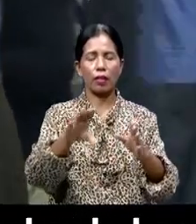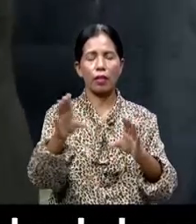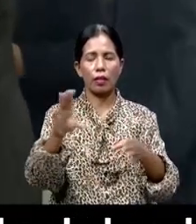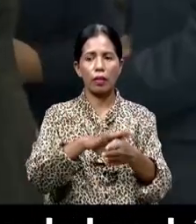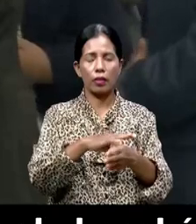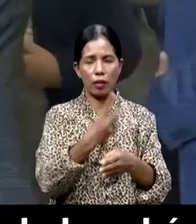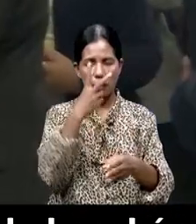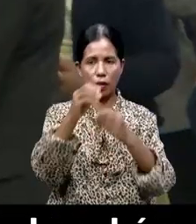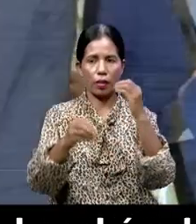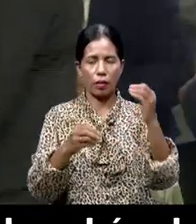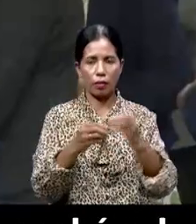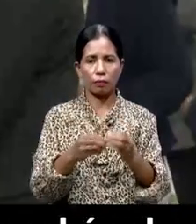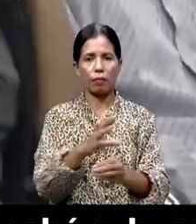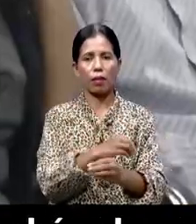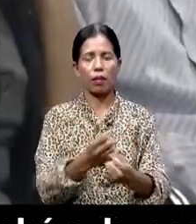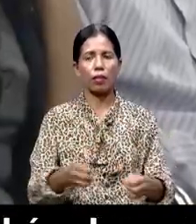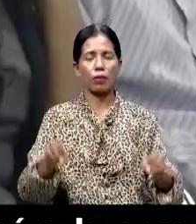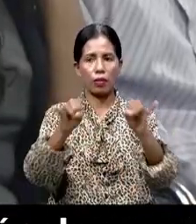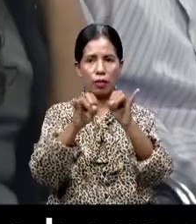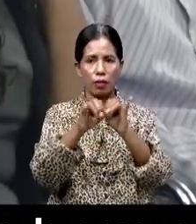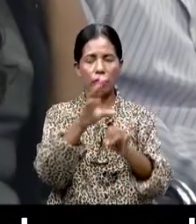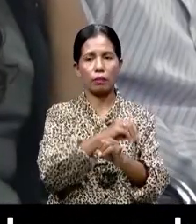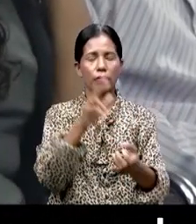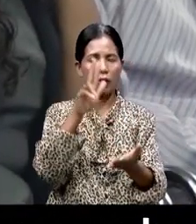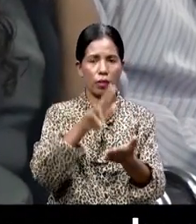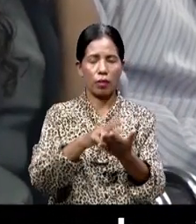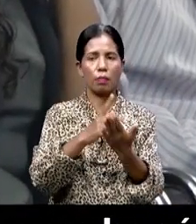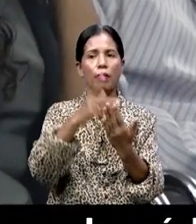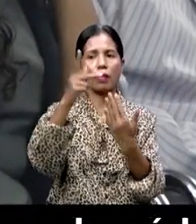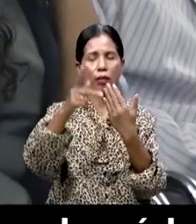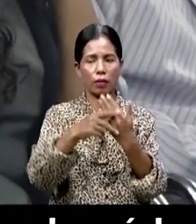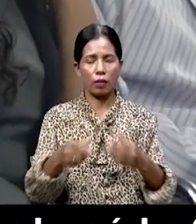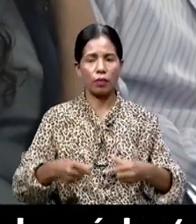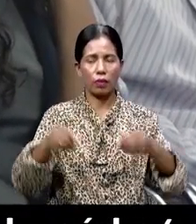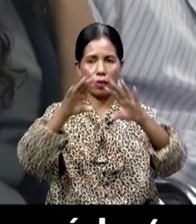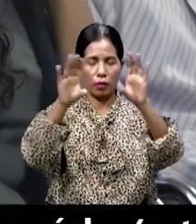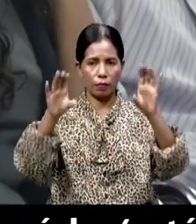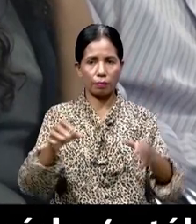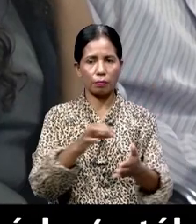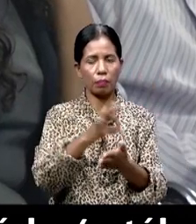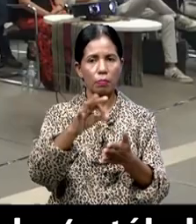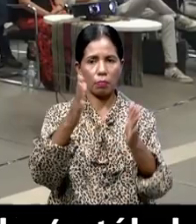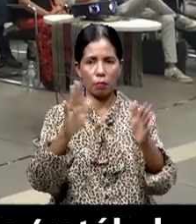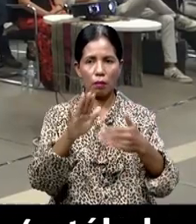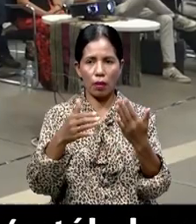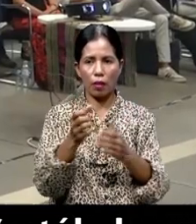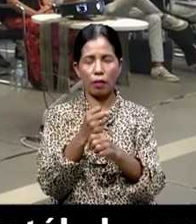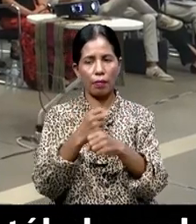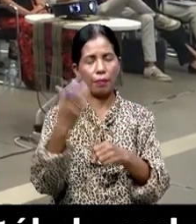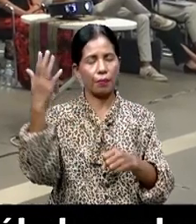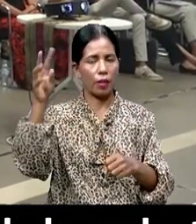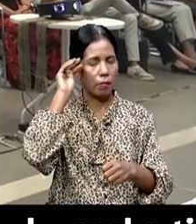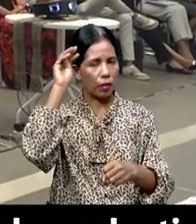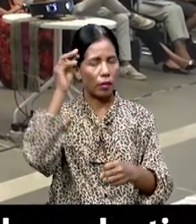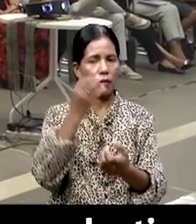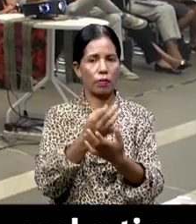licenciamento operacional, acreditação institucional, não acreditação programa, não moça atribui certificado para formador Cira, deve realizar salão Ministério